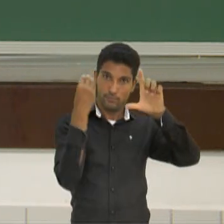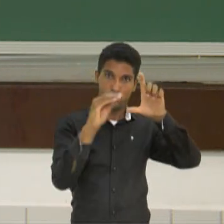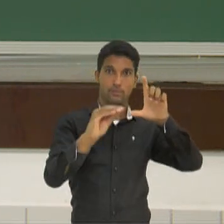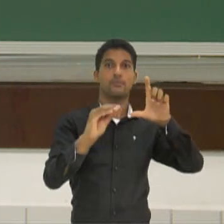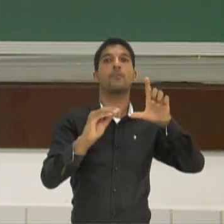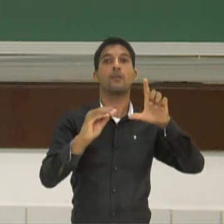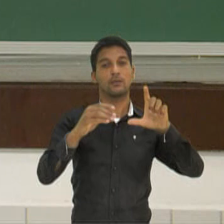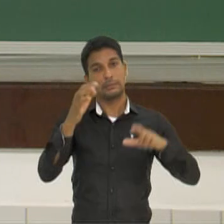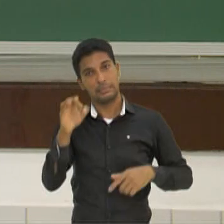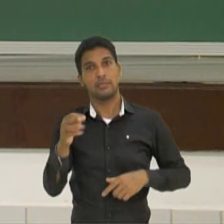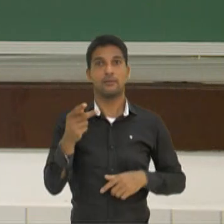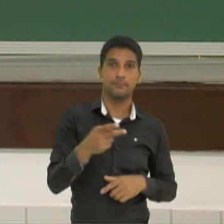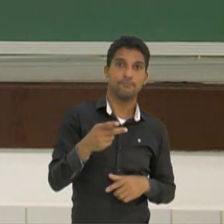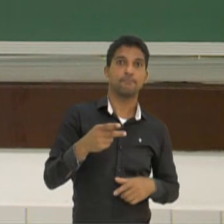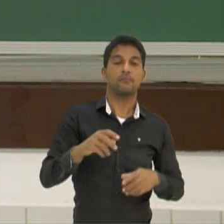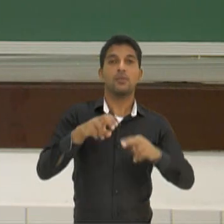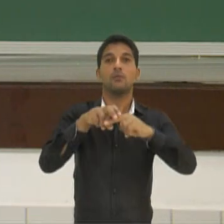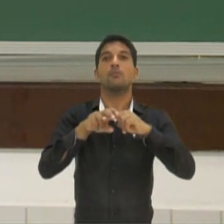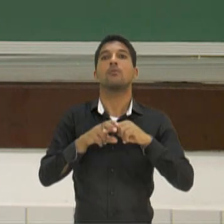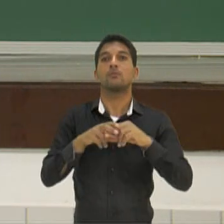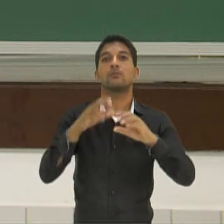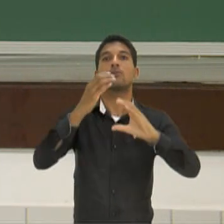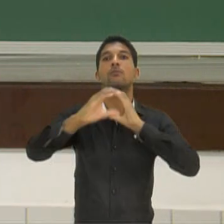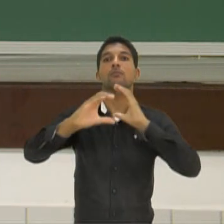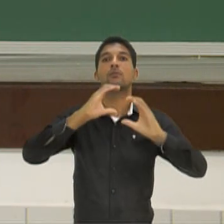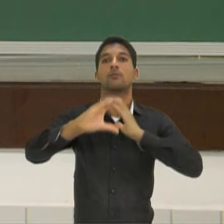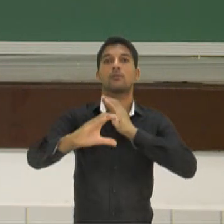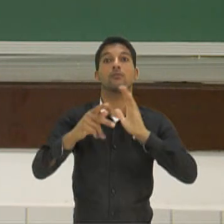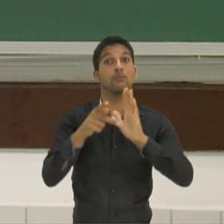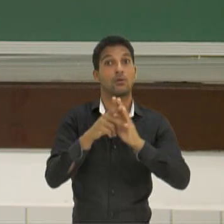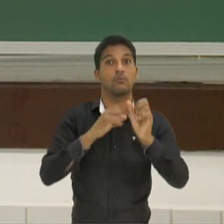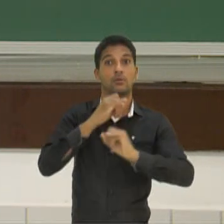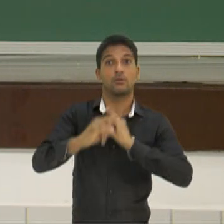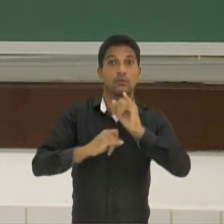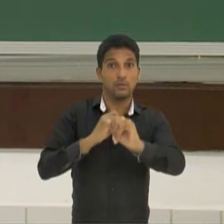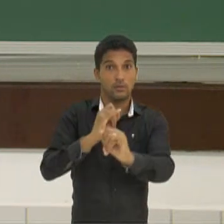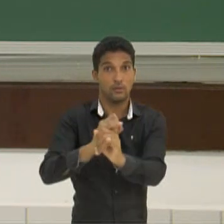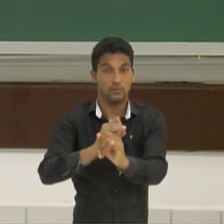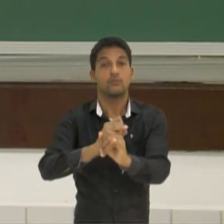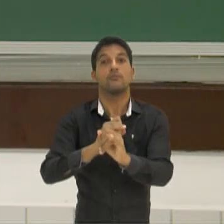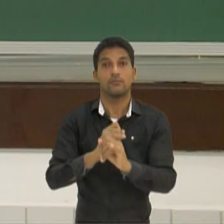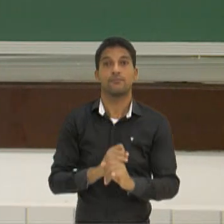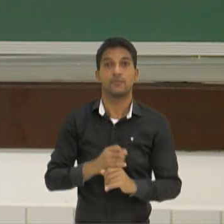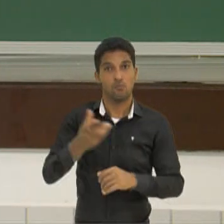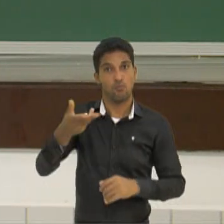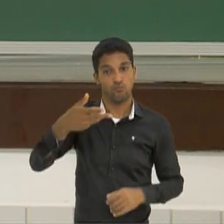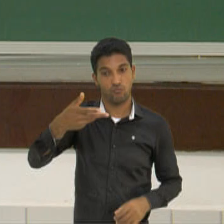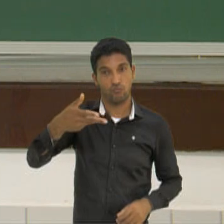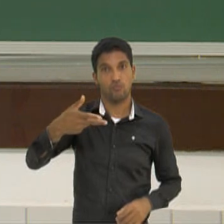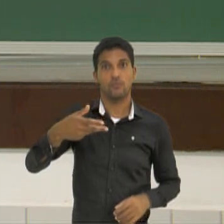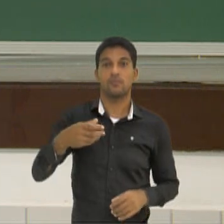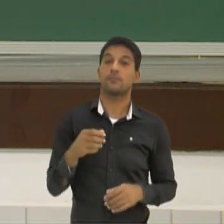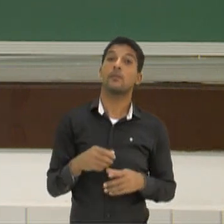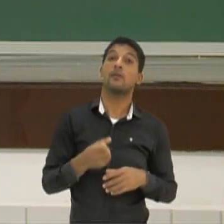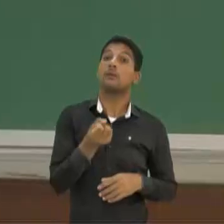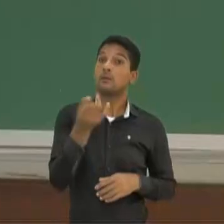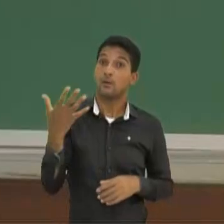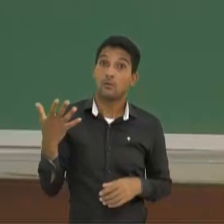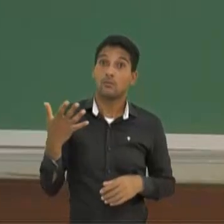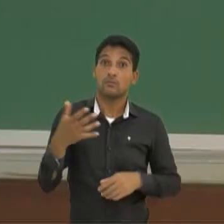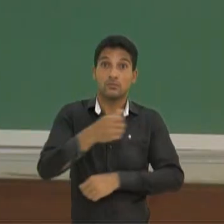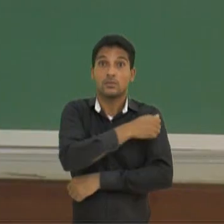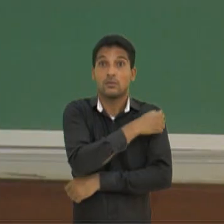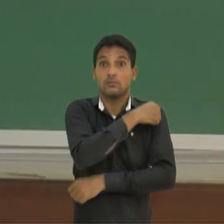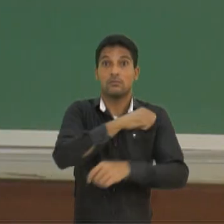forma de comunicação virtual mais veloz que nós temos nesse momento. Né, alguns alunos têm utilizado também bastante o WhatsApp para interagir nos